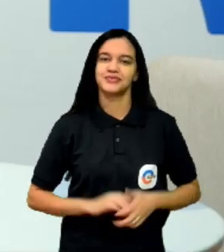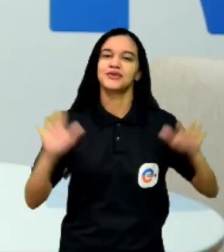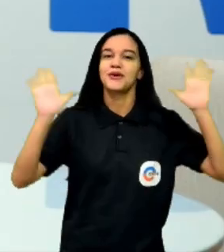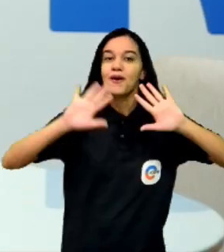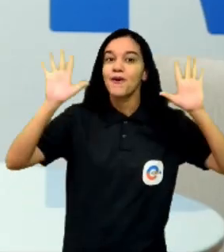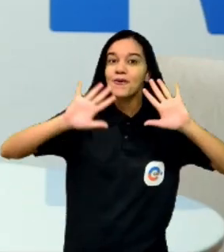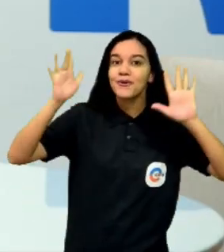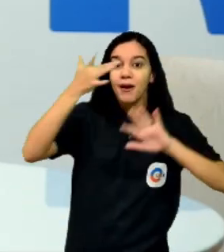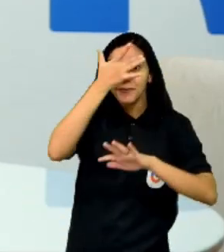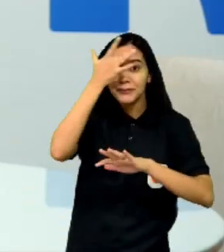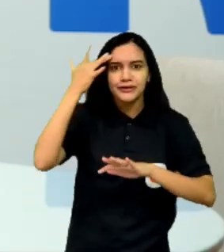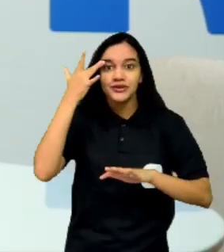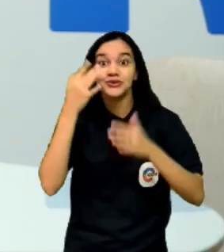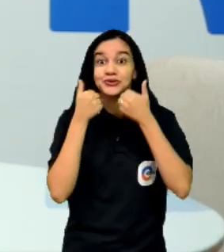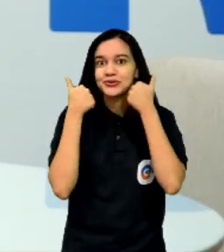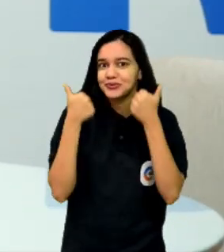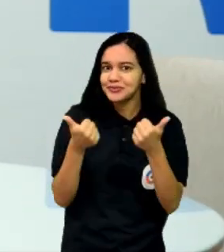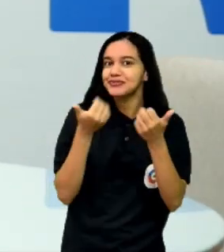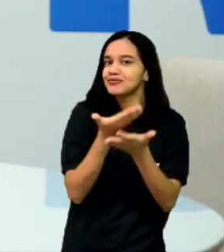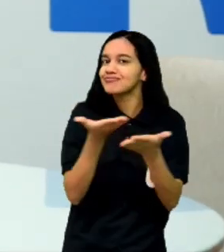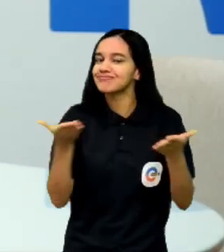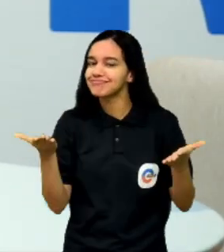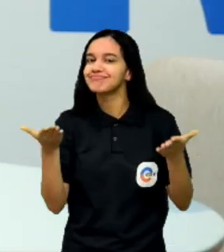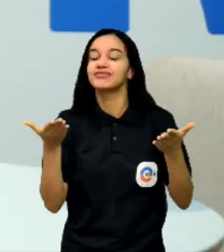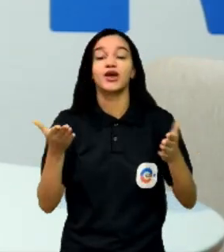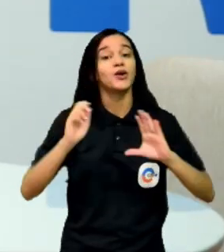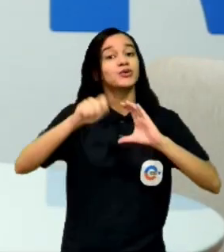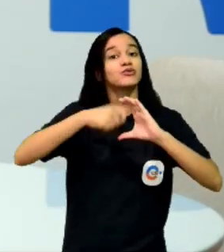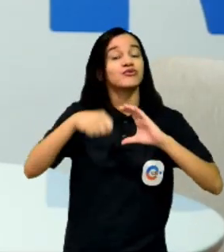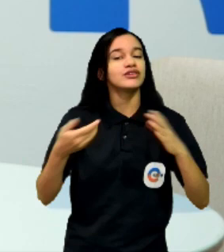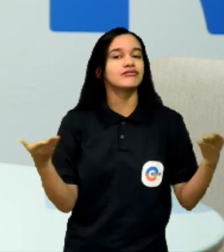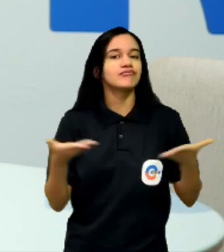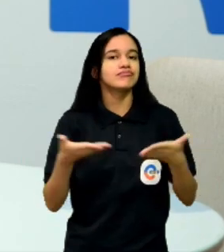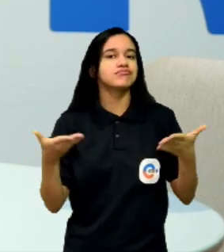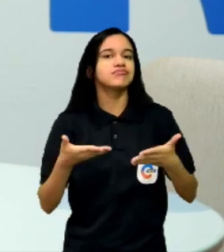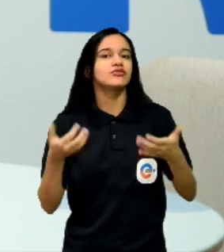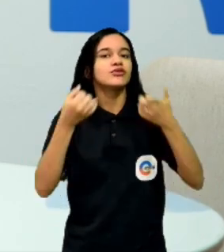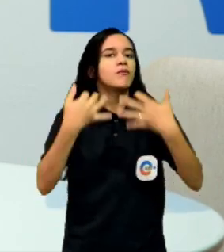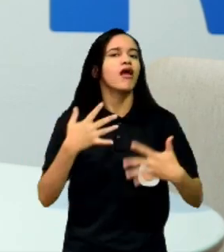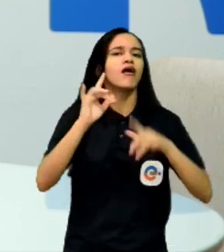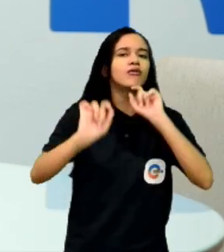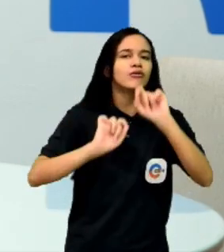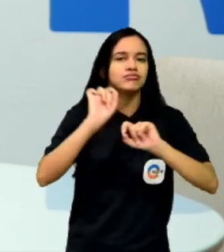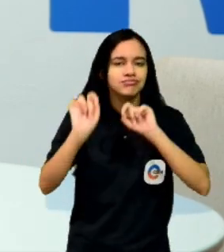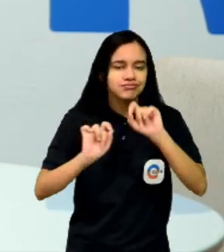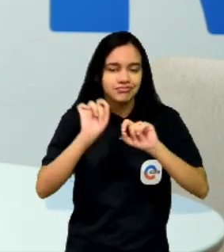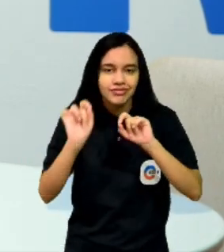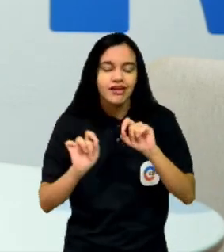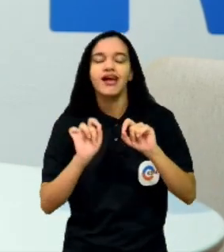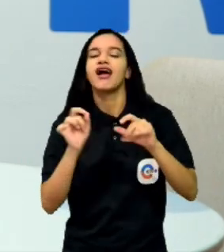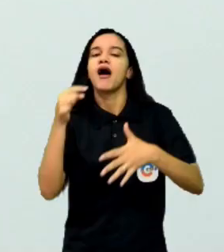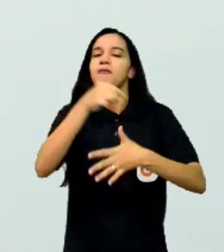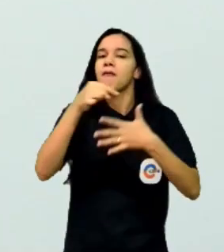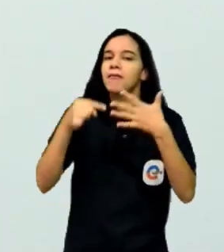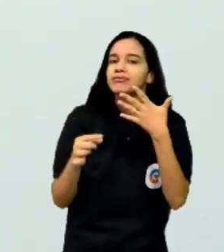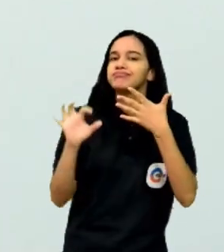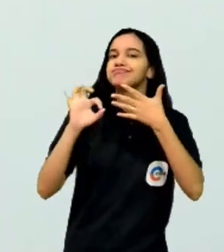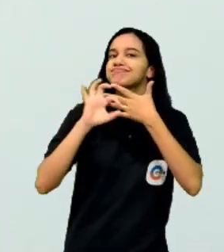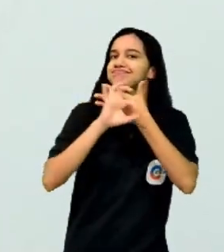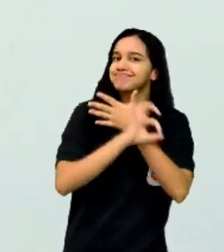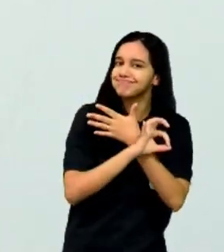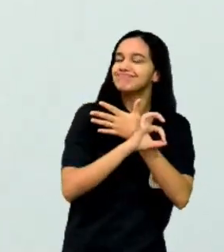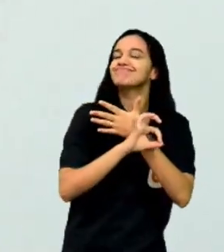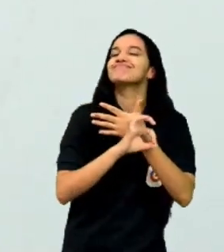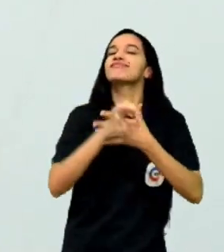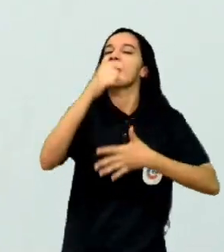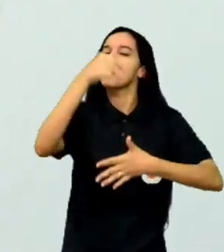Olá, pessoal! Tudo bem com vocês? No vídeo de hoje, nós vamos falar sobre elementos coesivos.